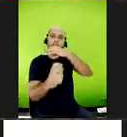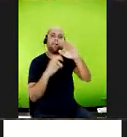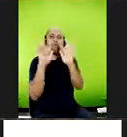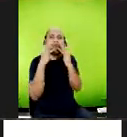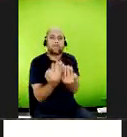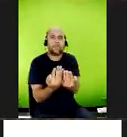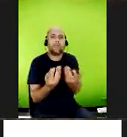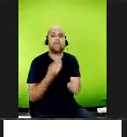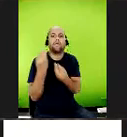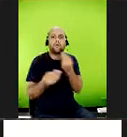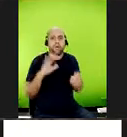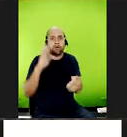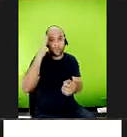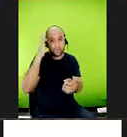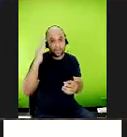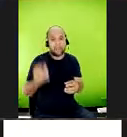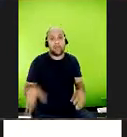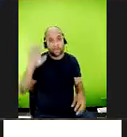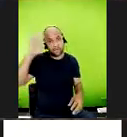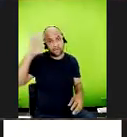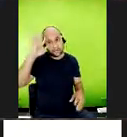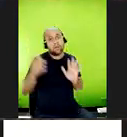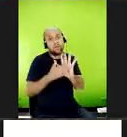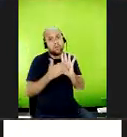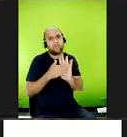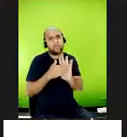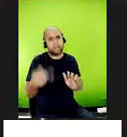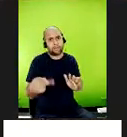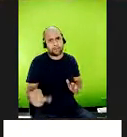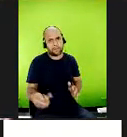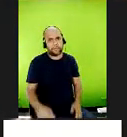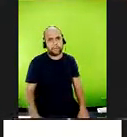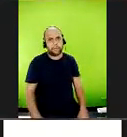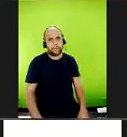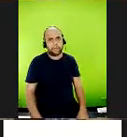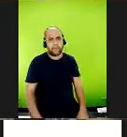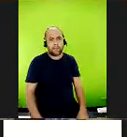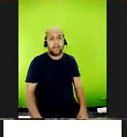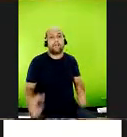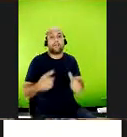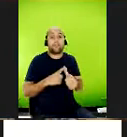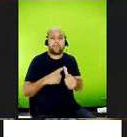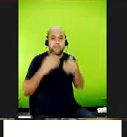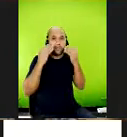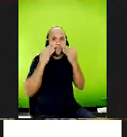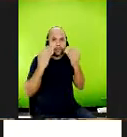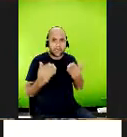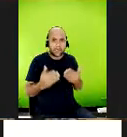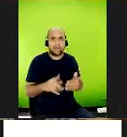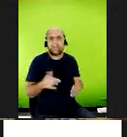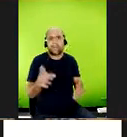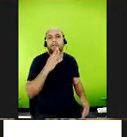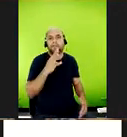isso e acho que essa reflexão que proponho para gente aqui então assim primeiro vamos apresentar E aí sim você já me